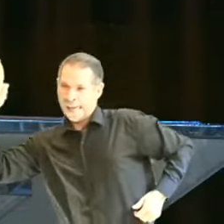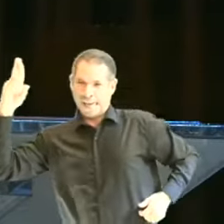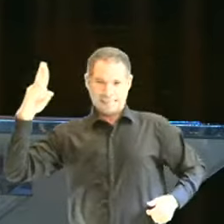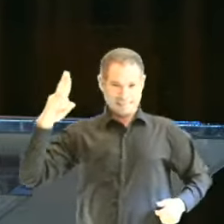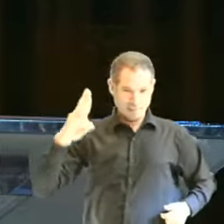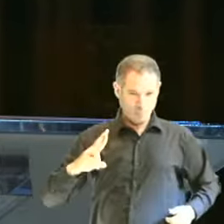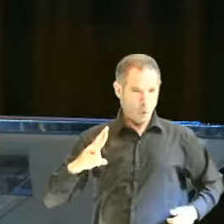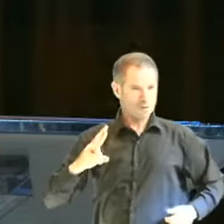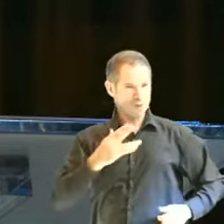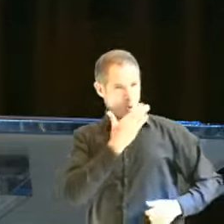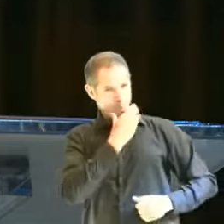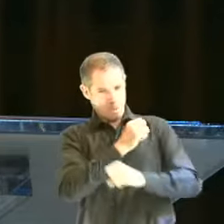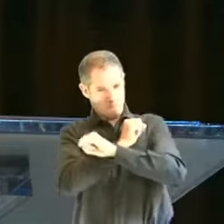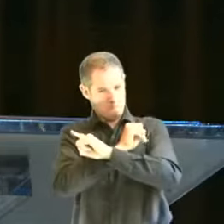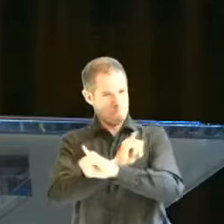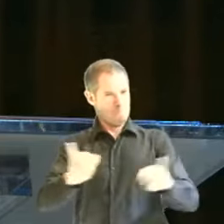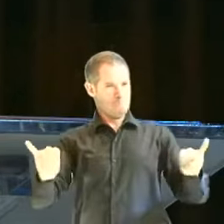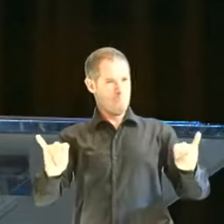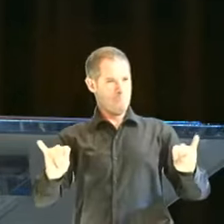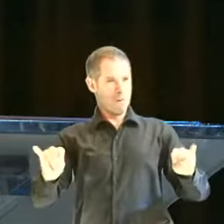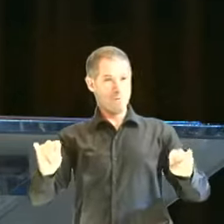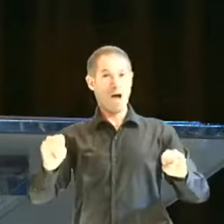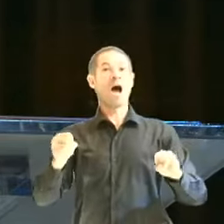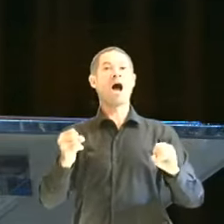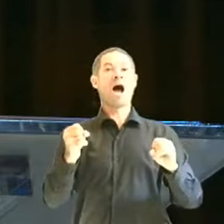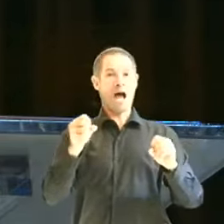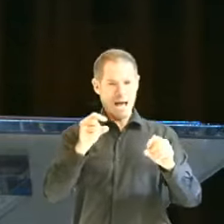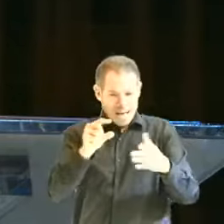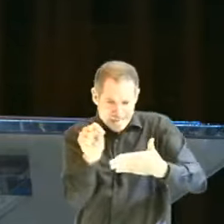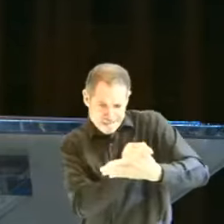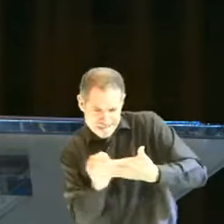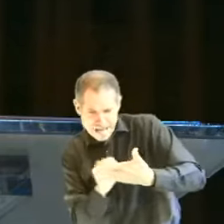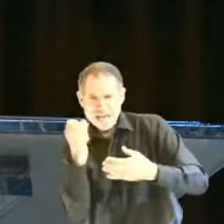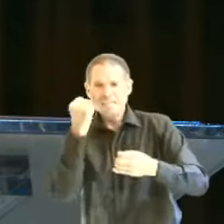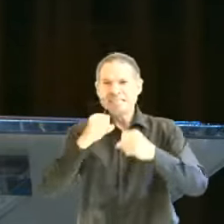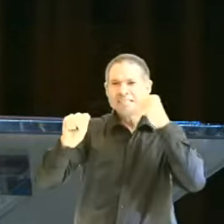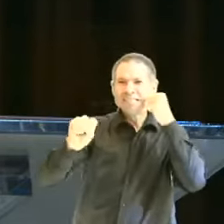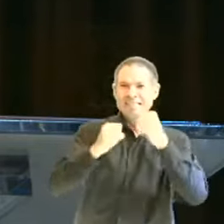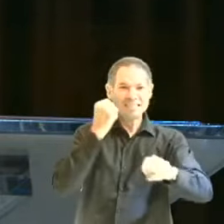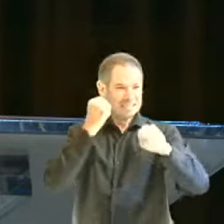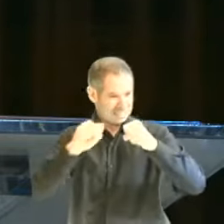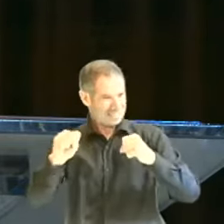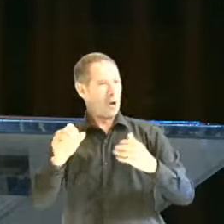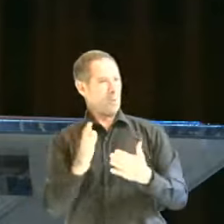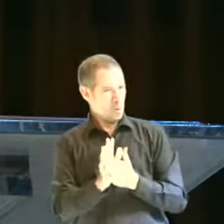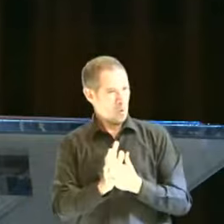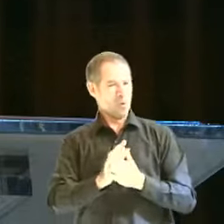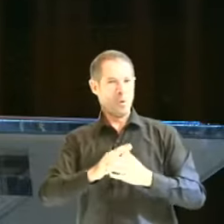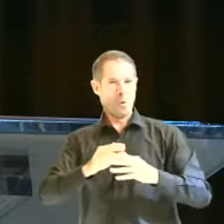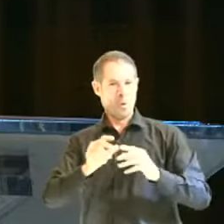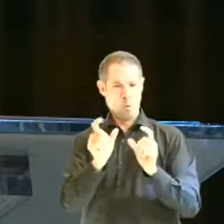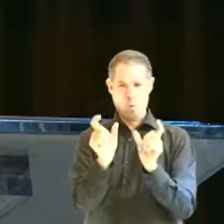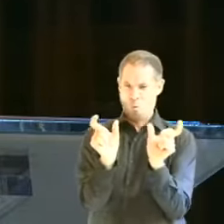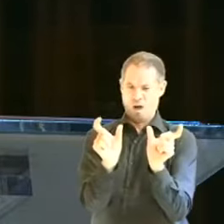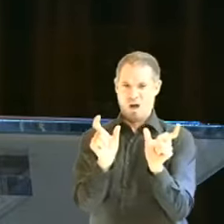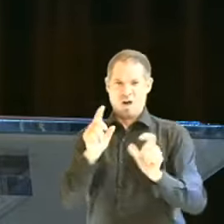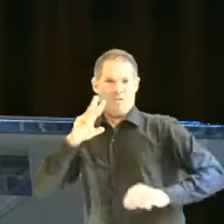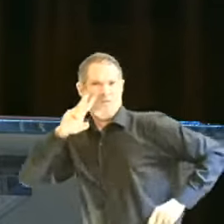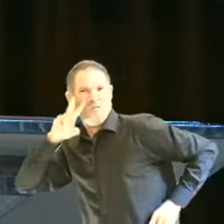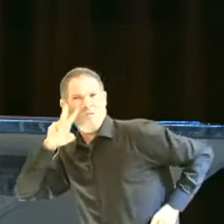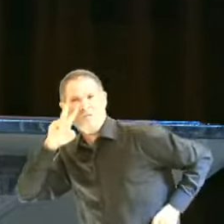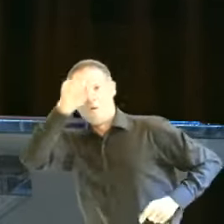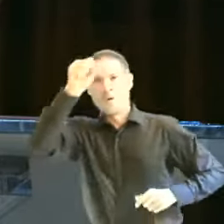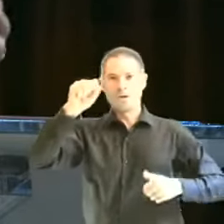resposta que vai motivar esse salmo, tá? Ele vai falar algumas coisas que são fortíssimas. A primeira